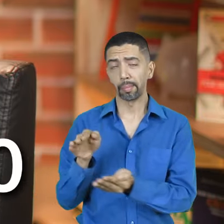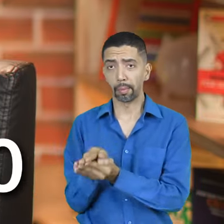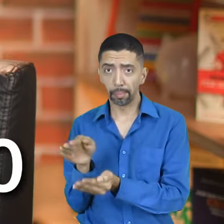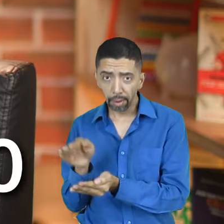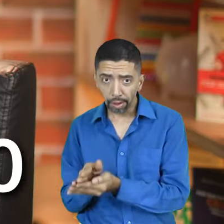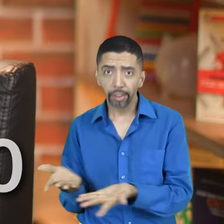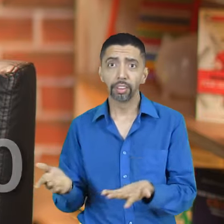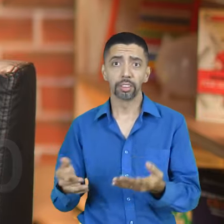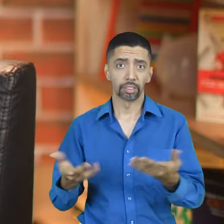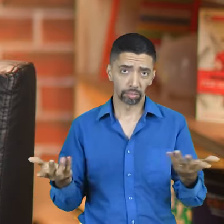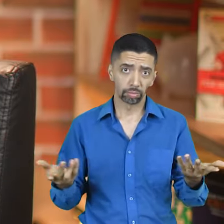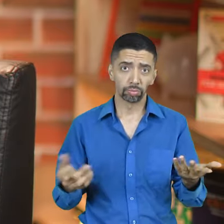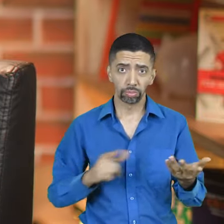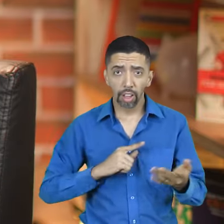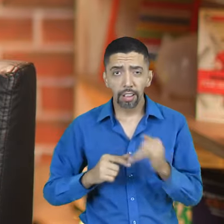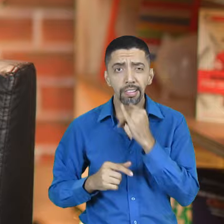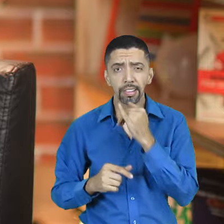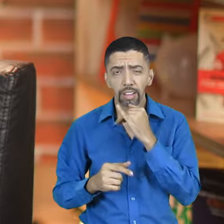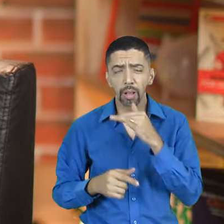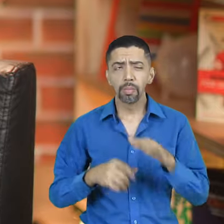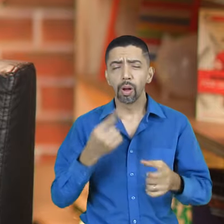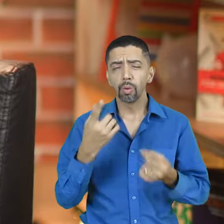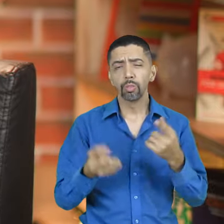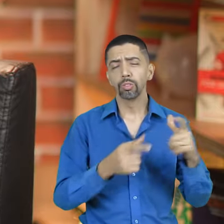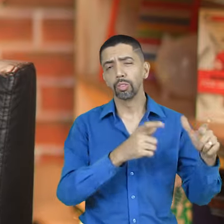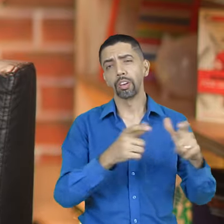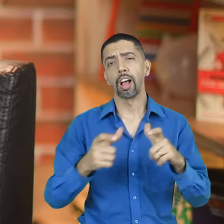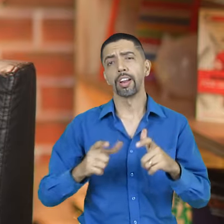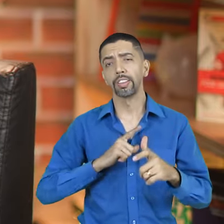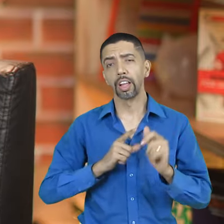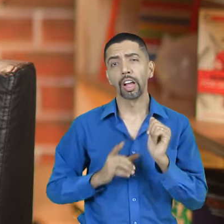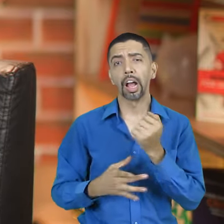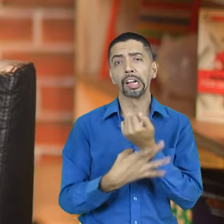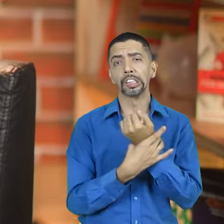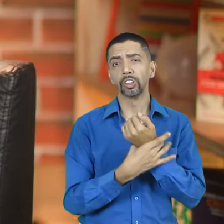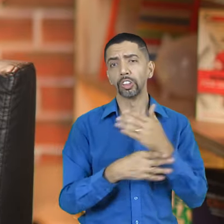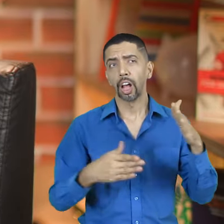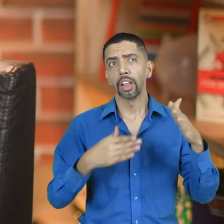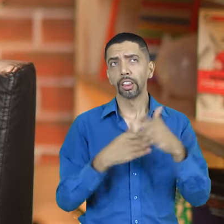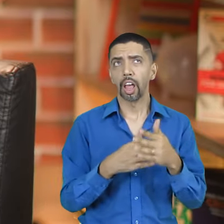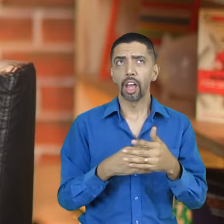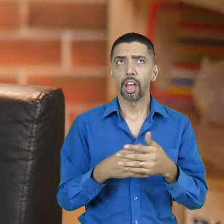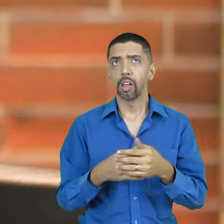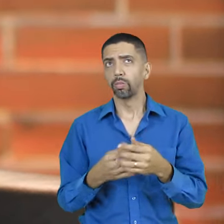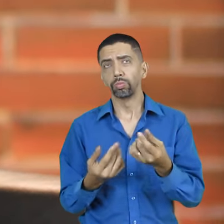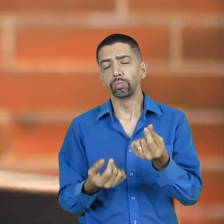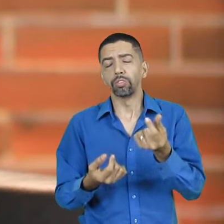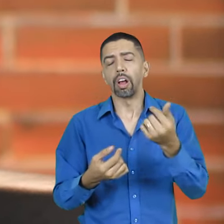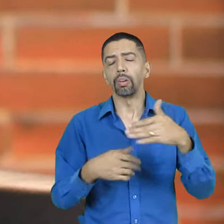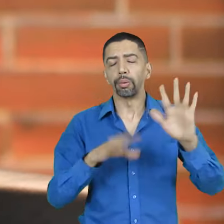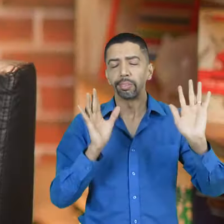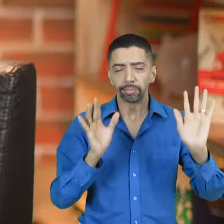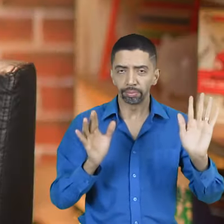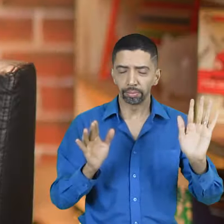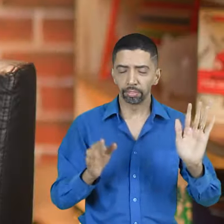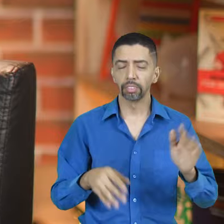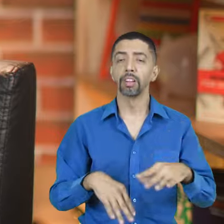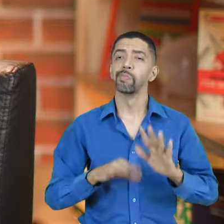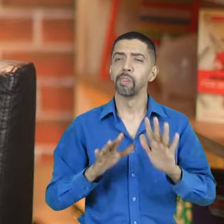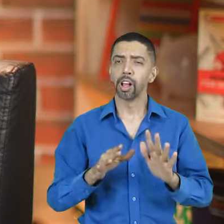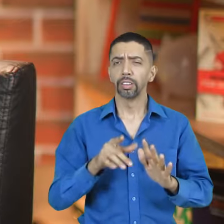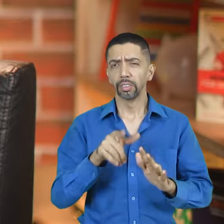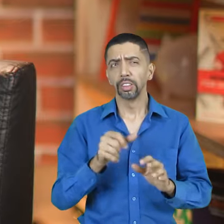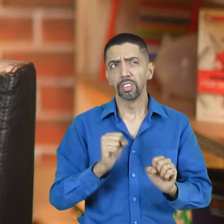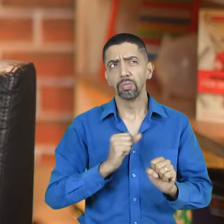R$250 mil naquela instituição, pelo seu CPF, CNPJ. Então, você pode ter esta segurança a mais. Mas isso